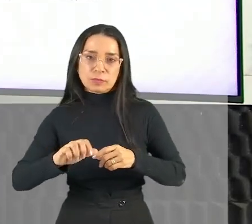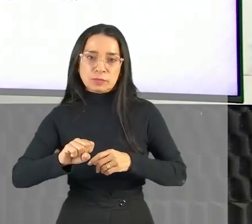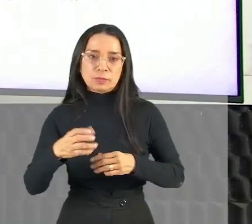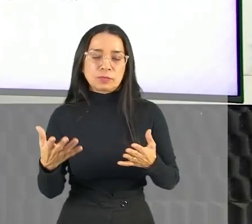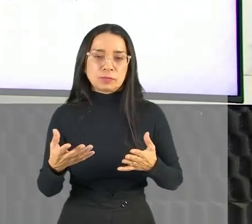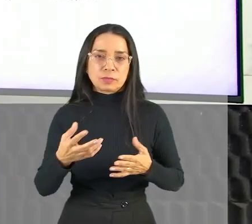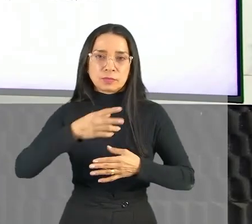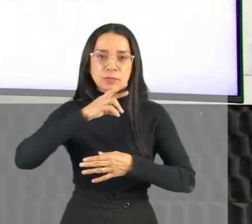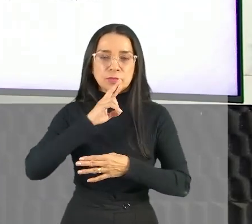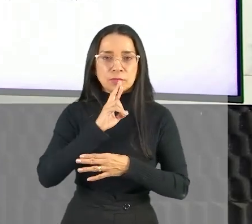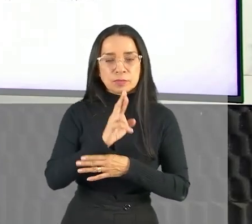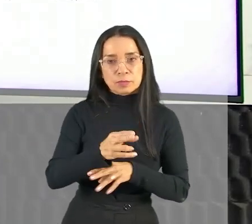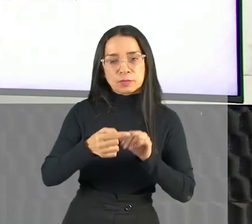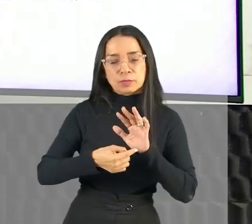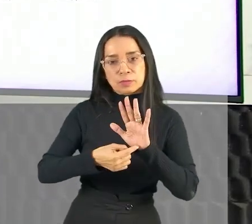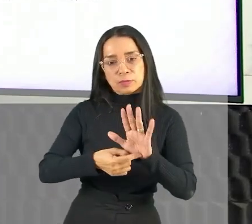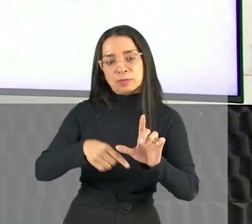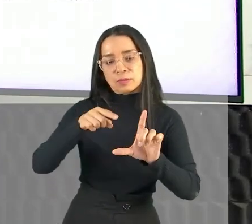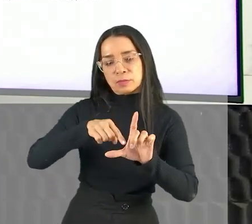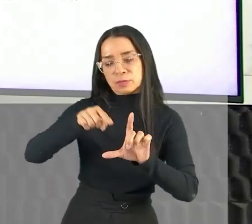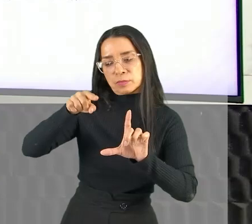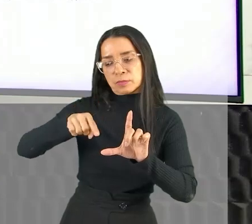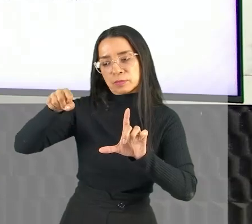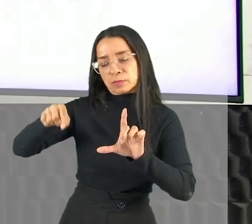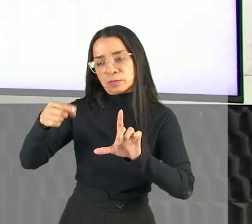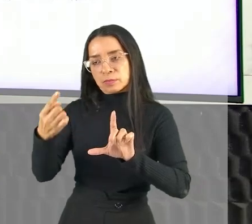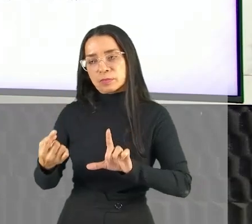Então, questões de gráfico, gente,